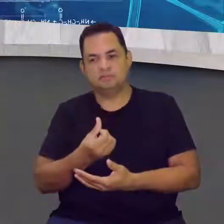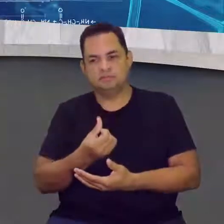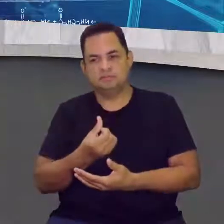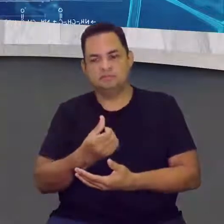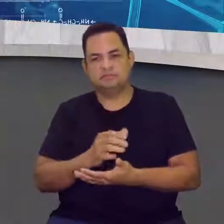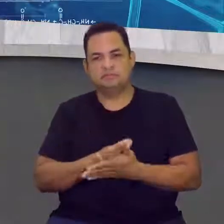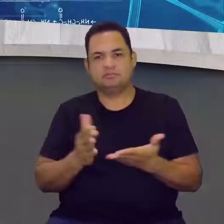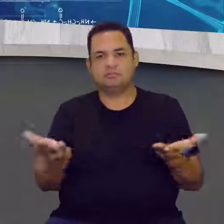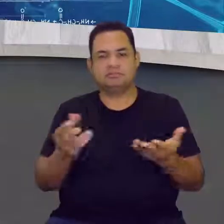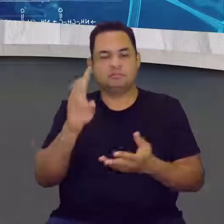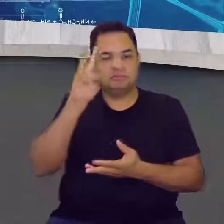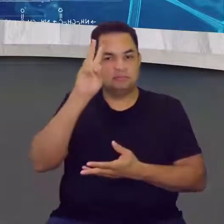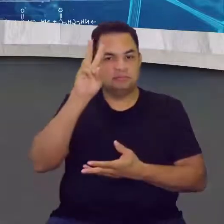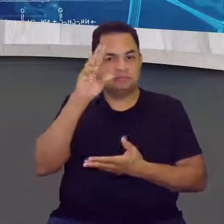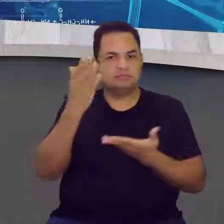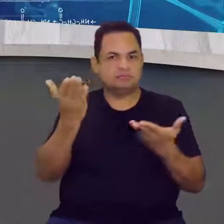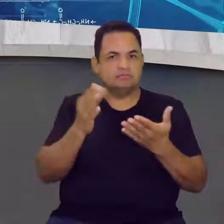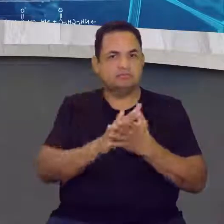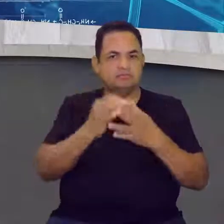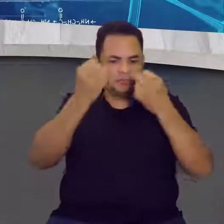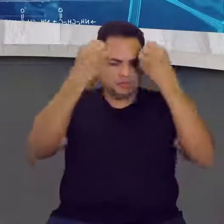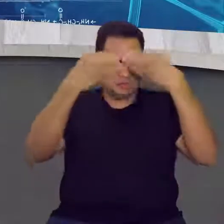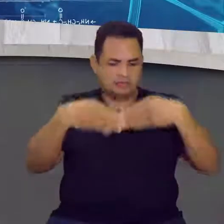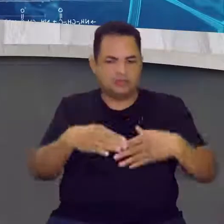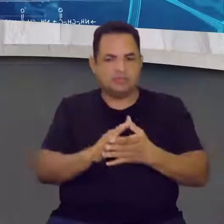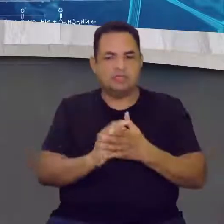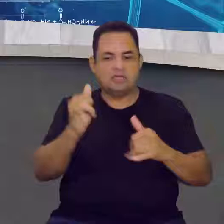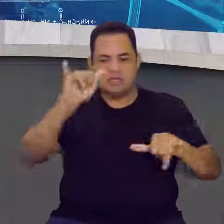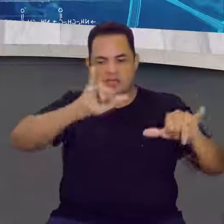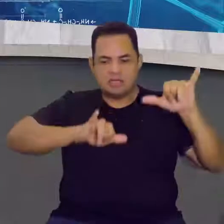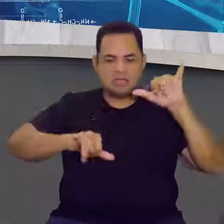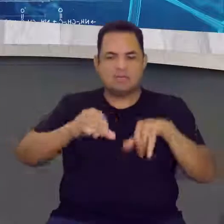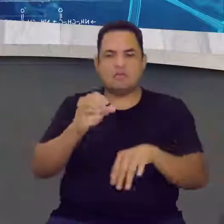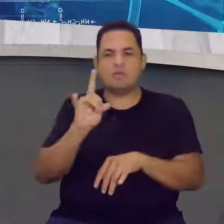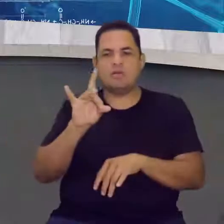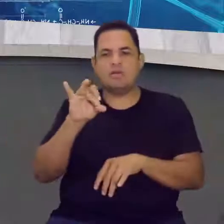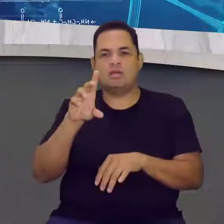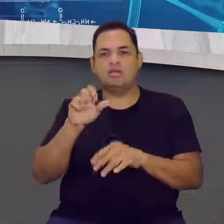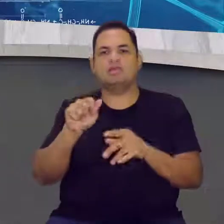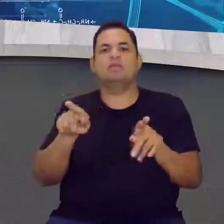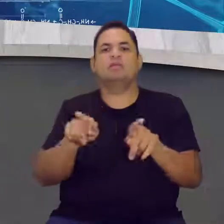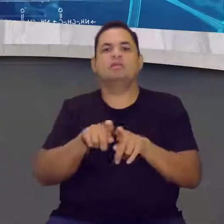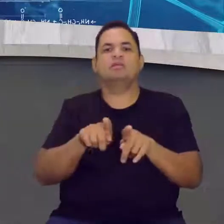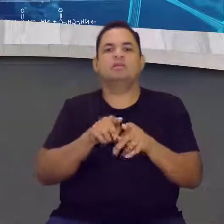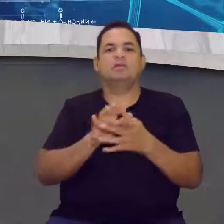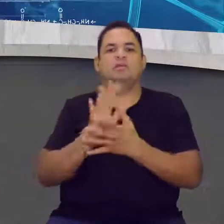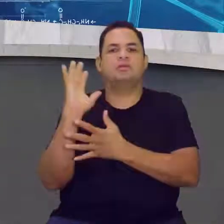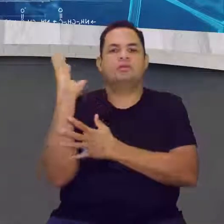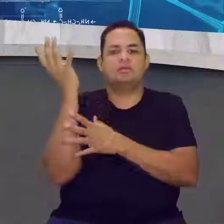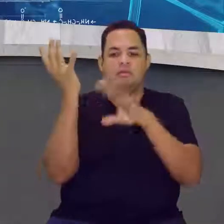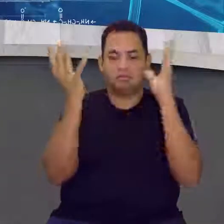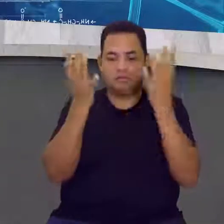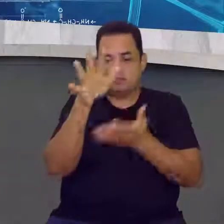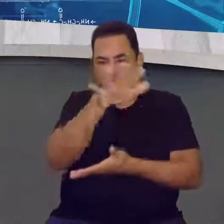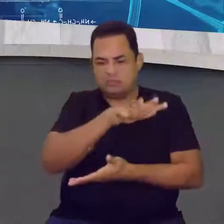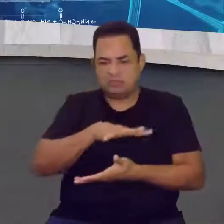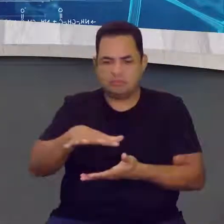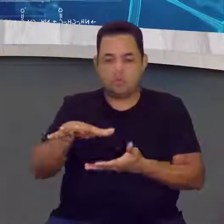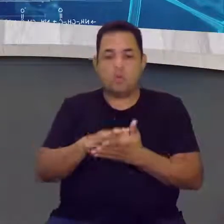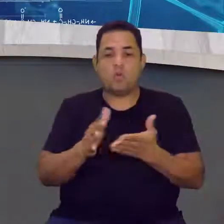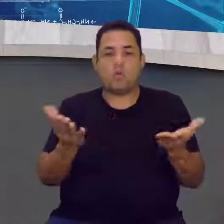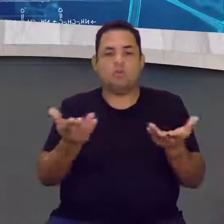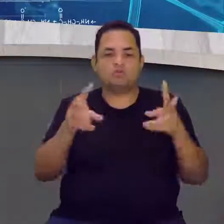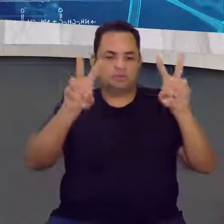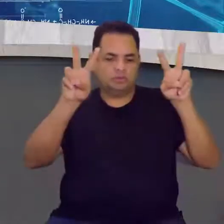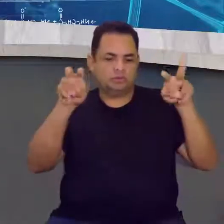46. E lembrando que a gente está falando da química orgânica e o meio ambiente. Hoje a gente tem um assunto que já está